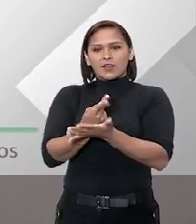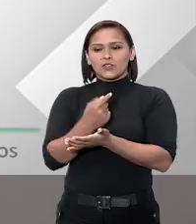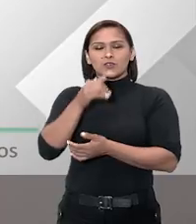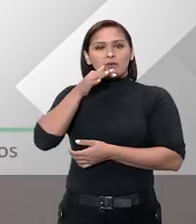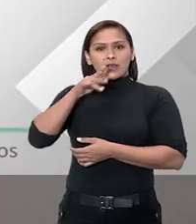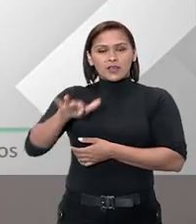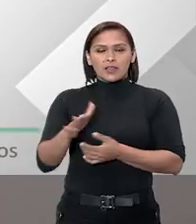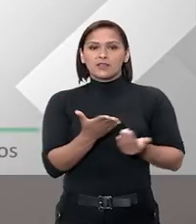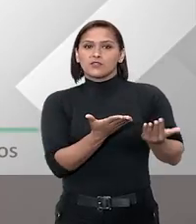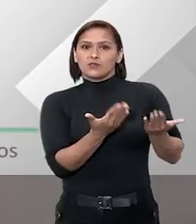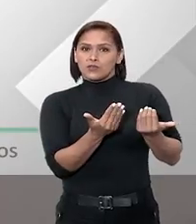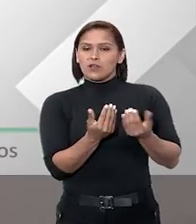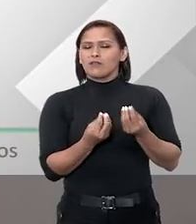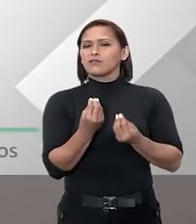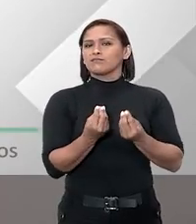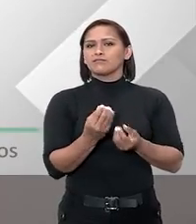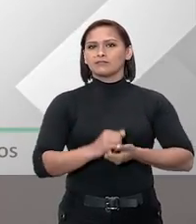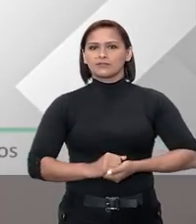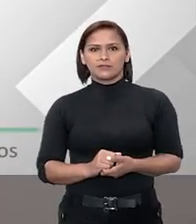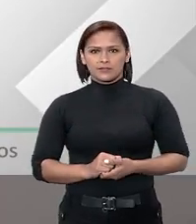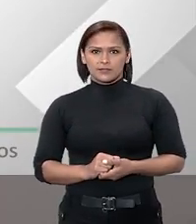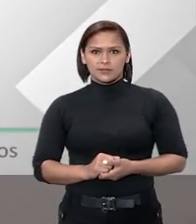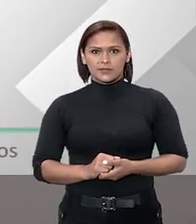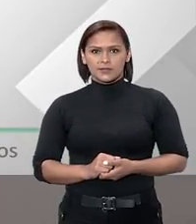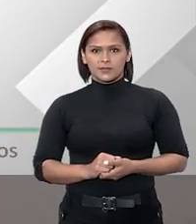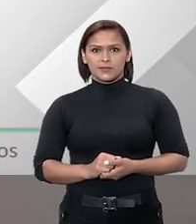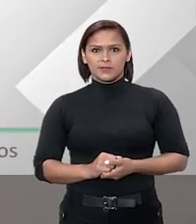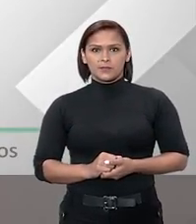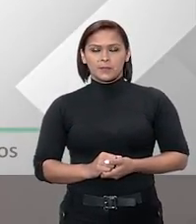essa criança ou adolescente?